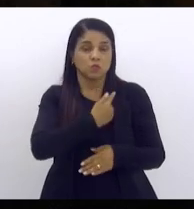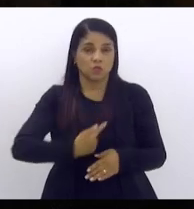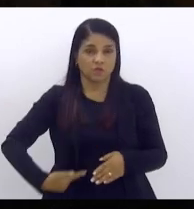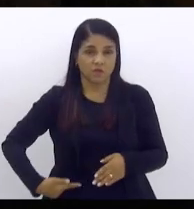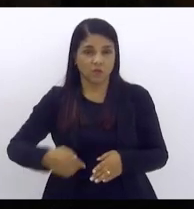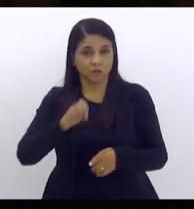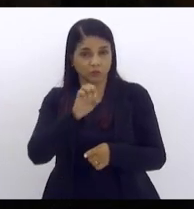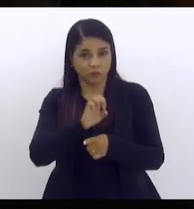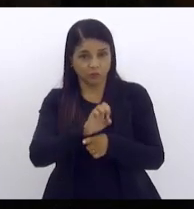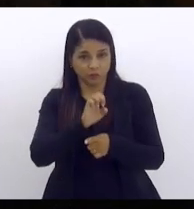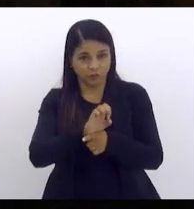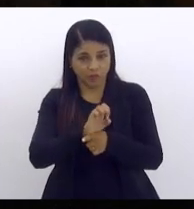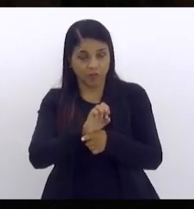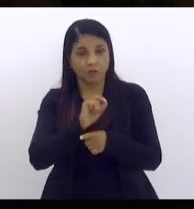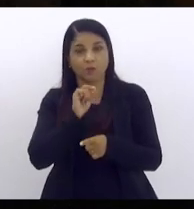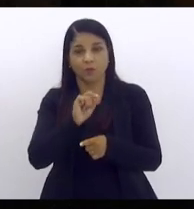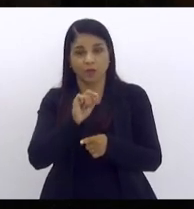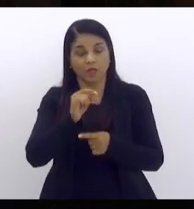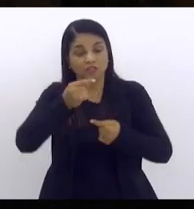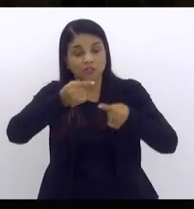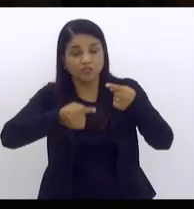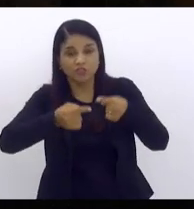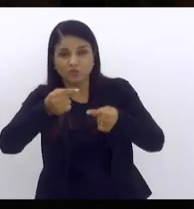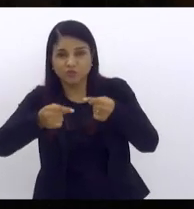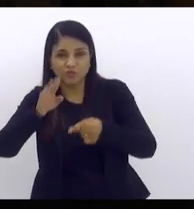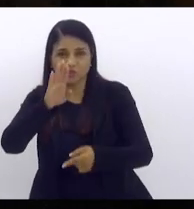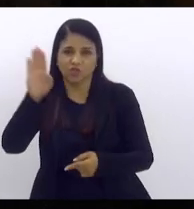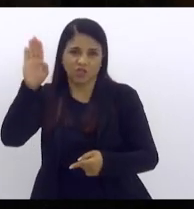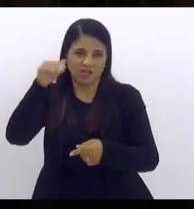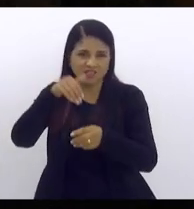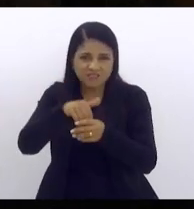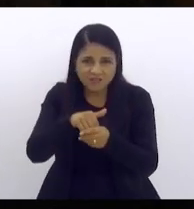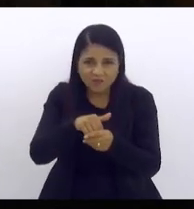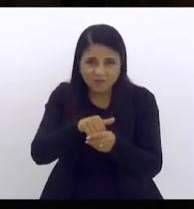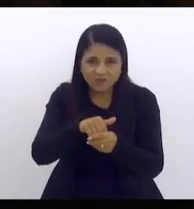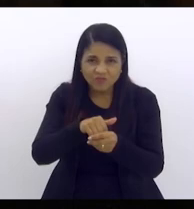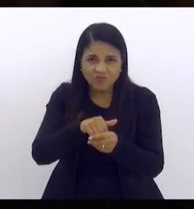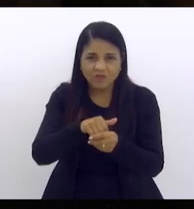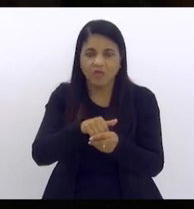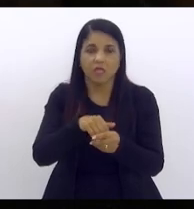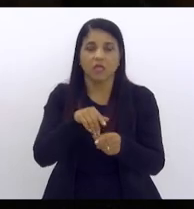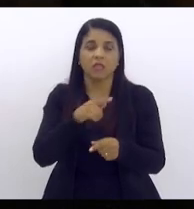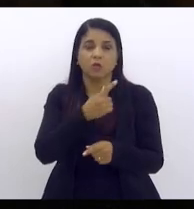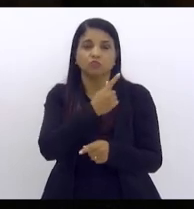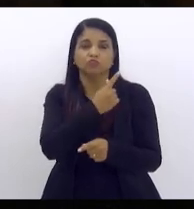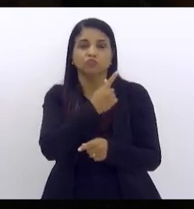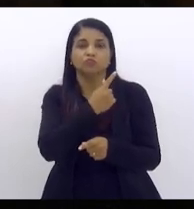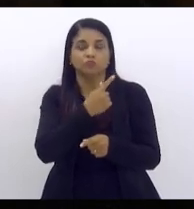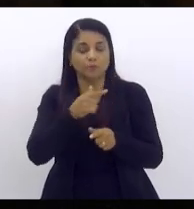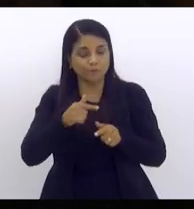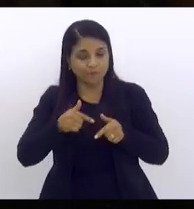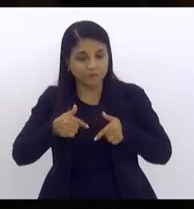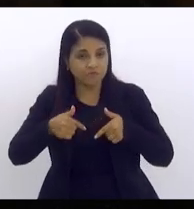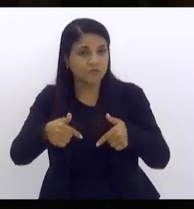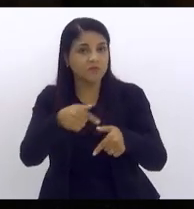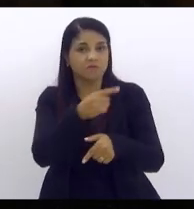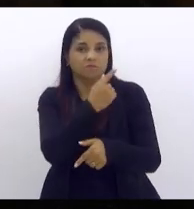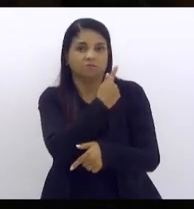estar sempre discutindo eleição e não competência na gestão. E